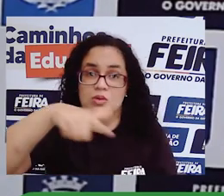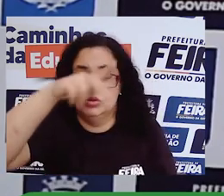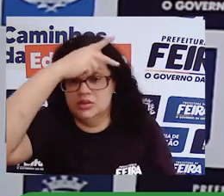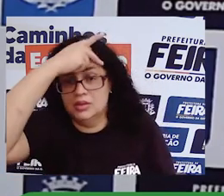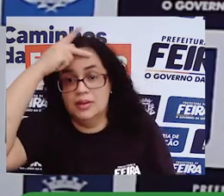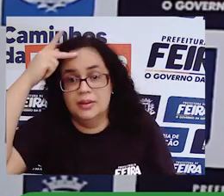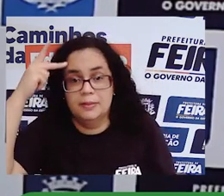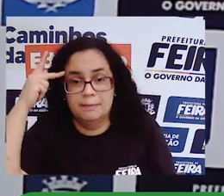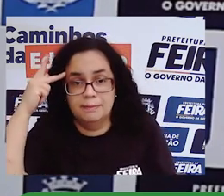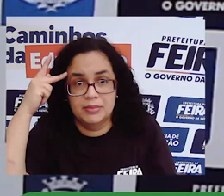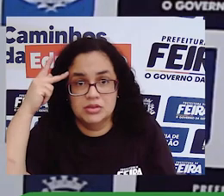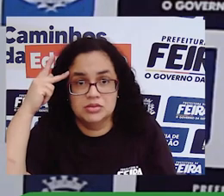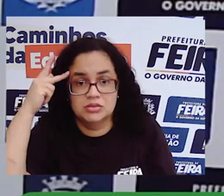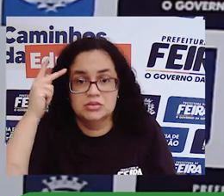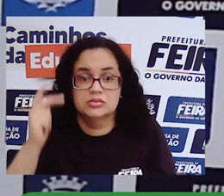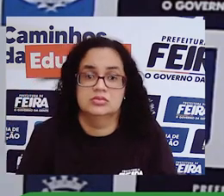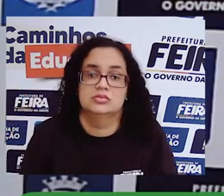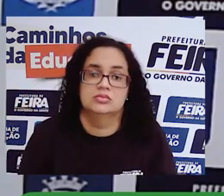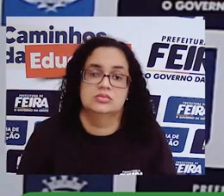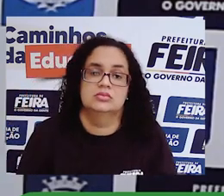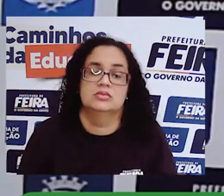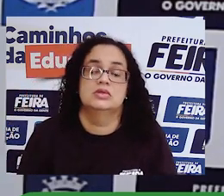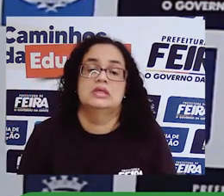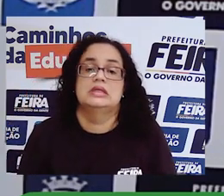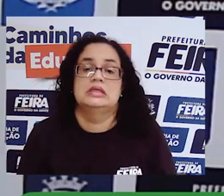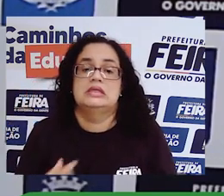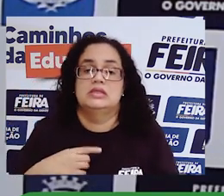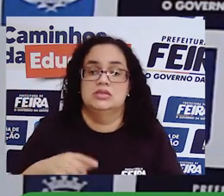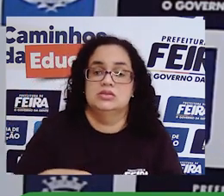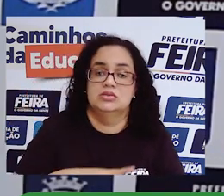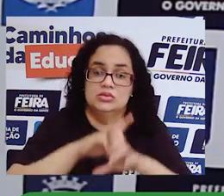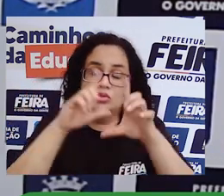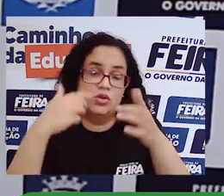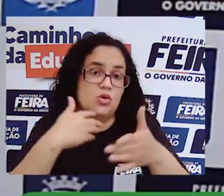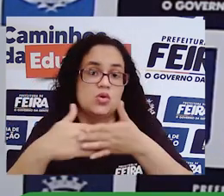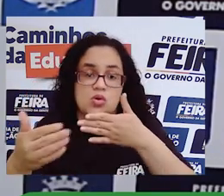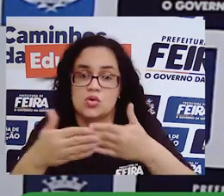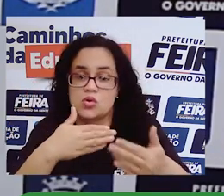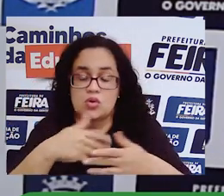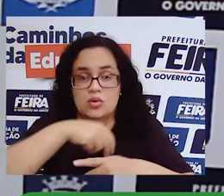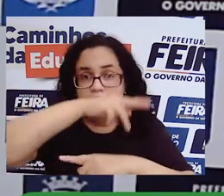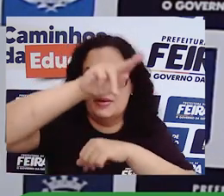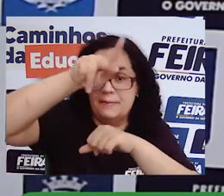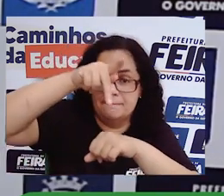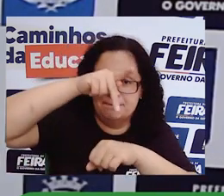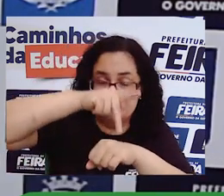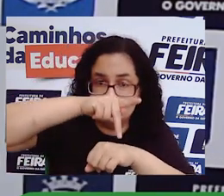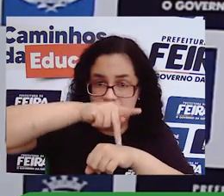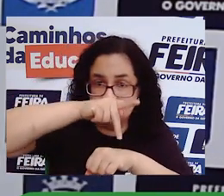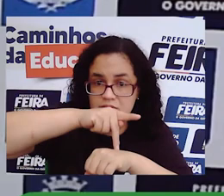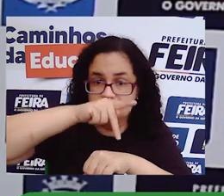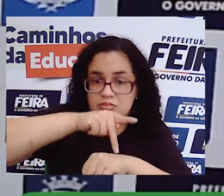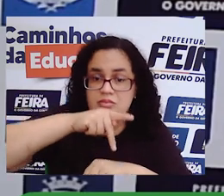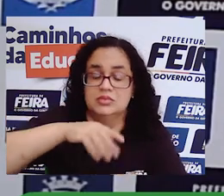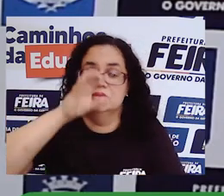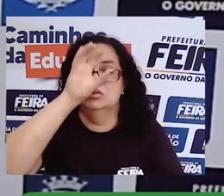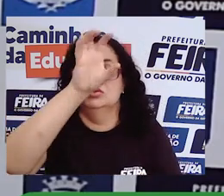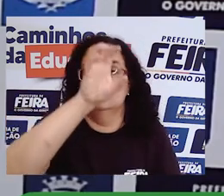porque esse símbolo ele tem o mesmo significado em qualquer país, em qualquer